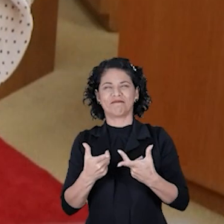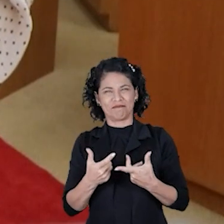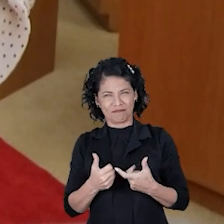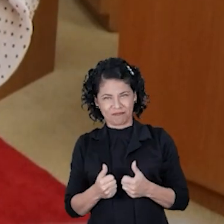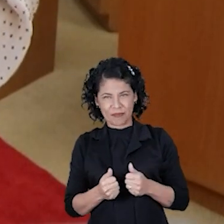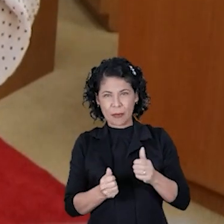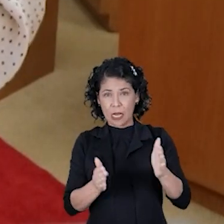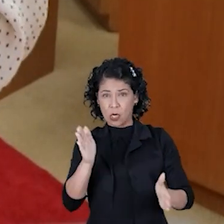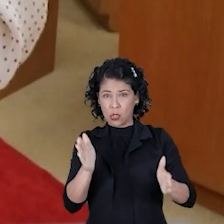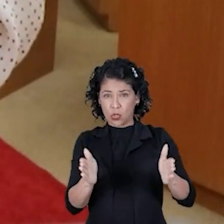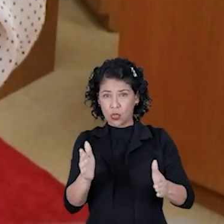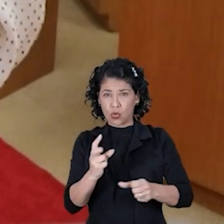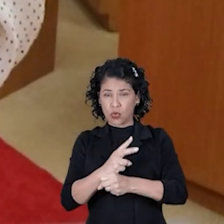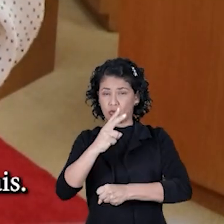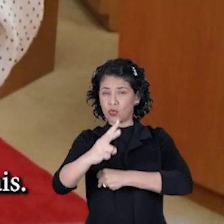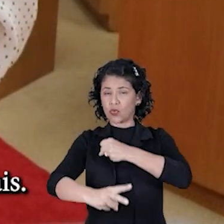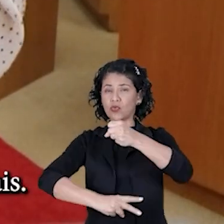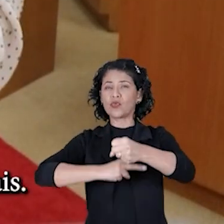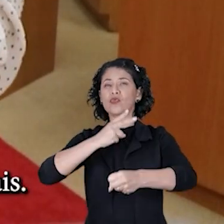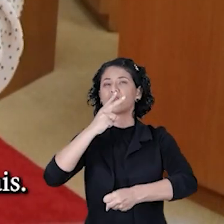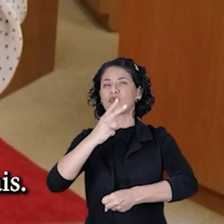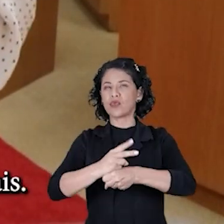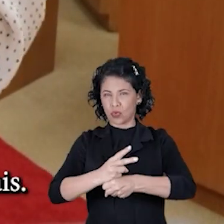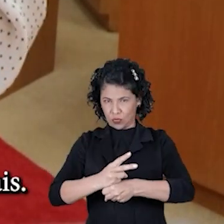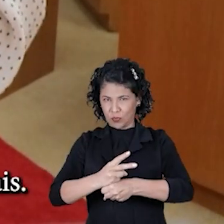justiça eficiente. Biênio